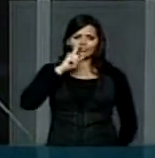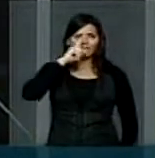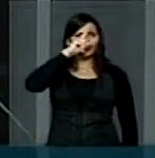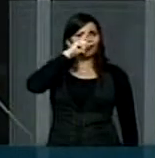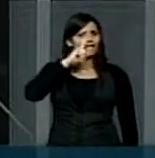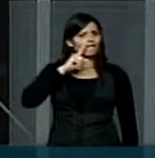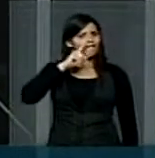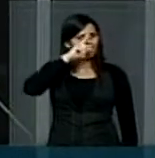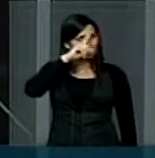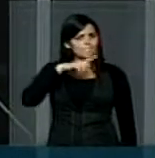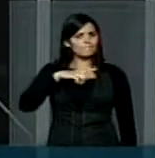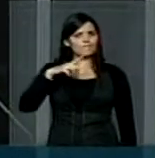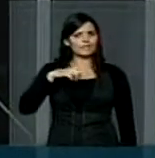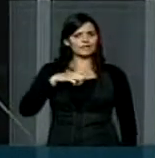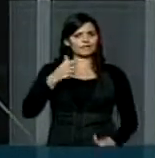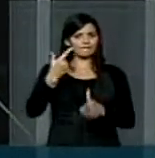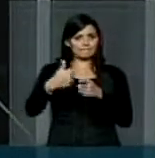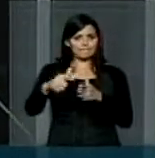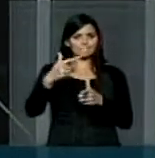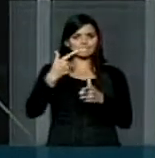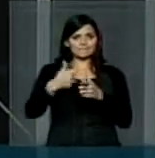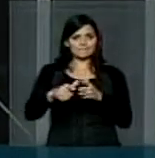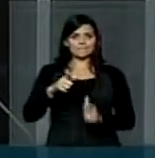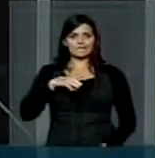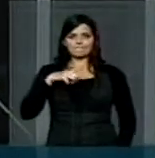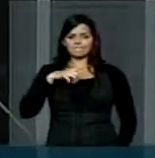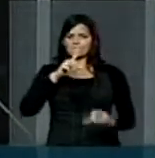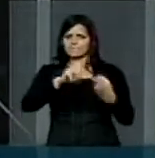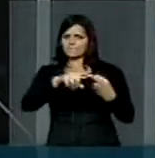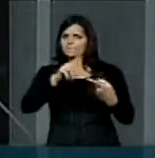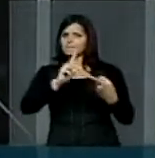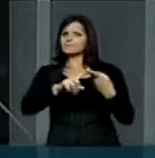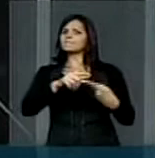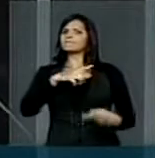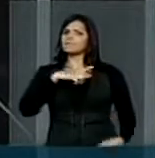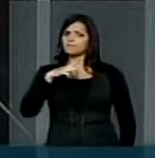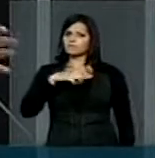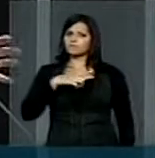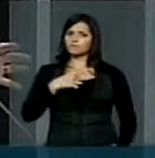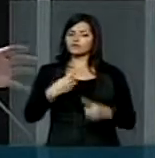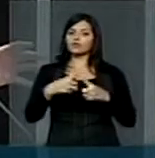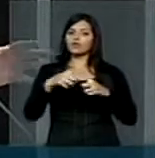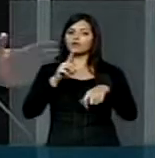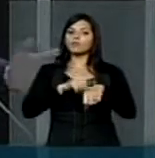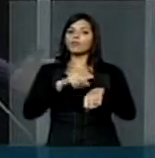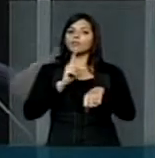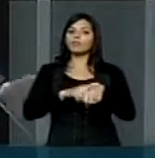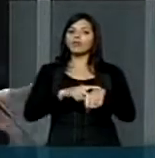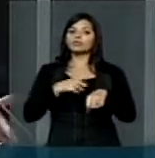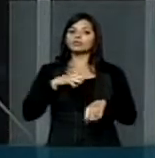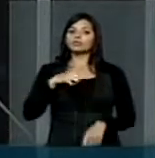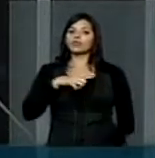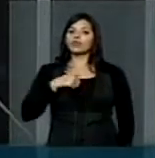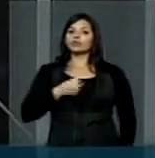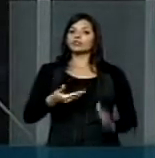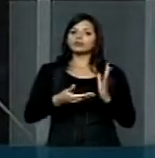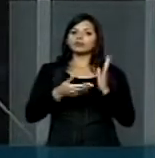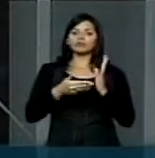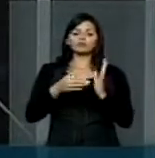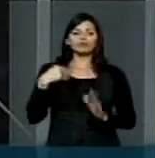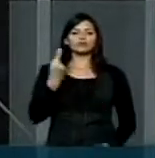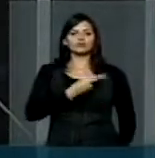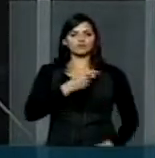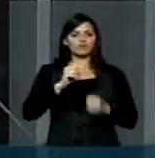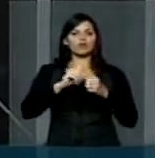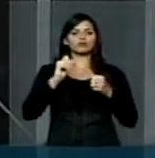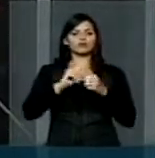grave, nós estamos diante de uma ameaça muito grave, no momento em que esta casa está